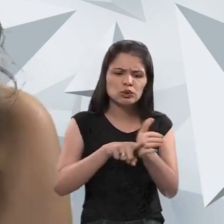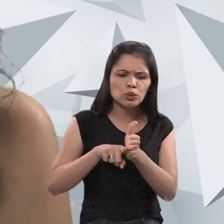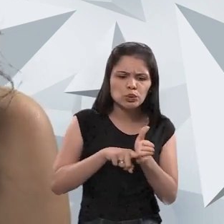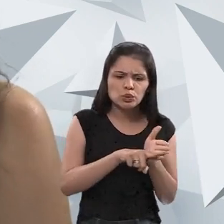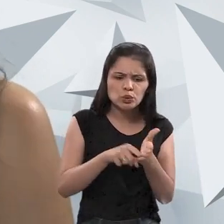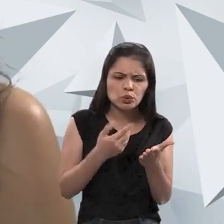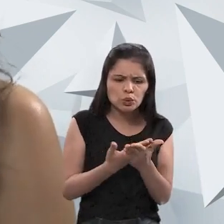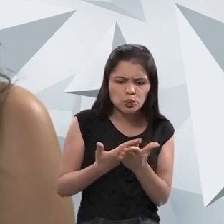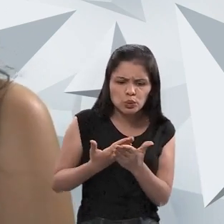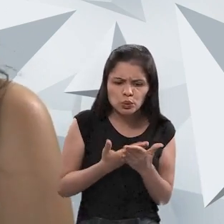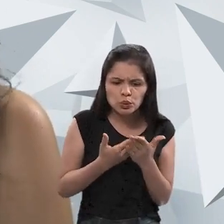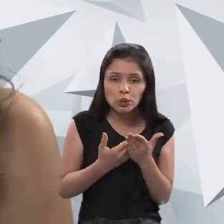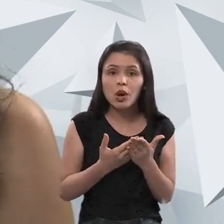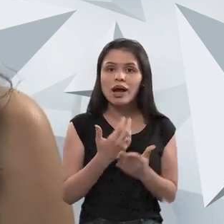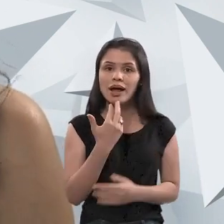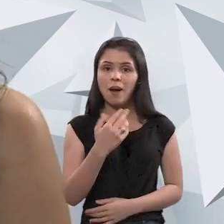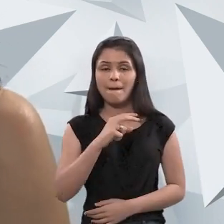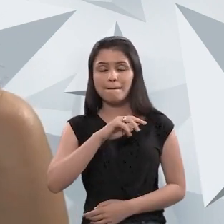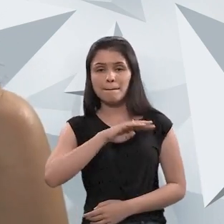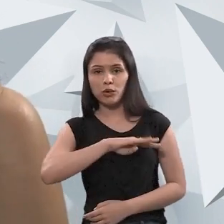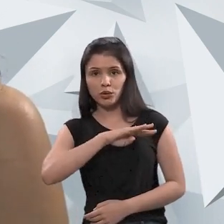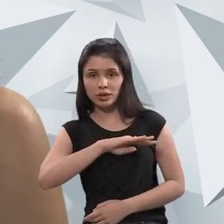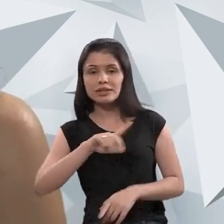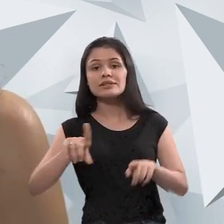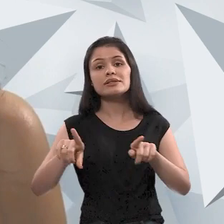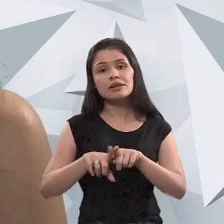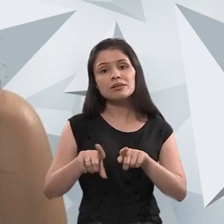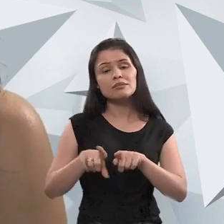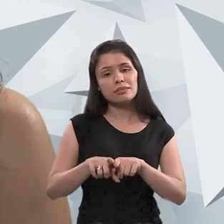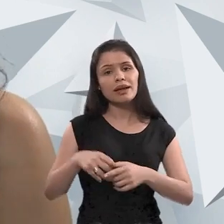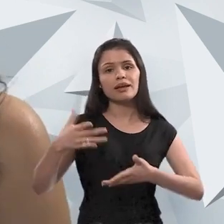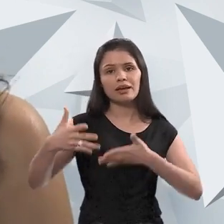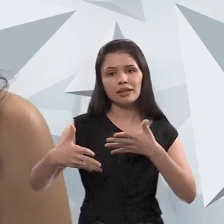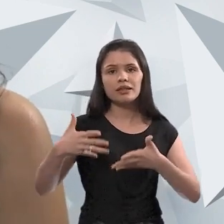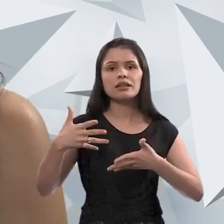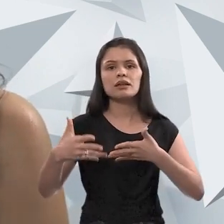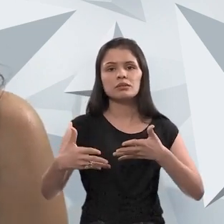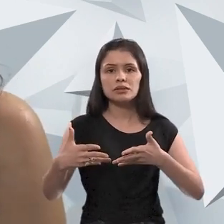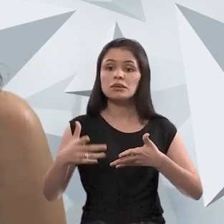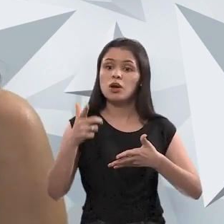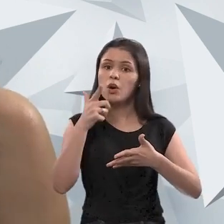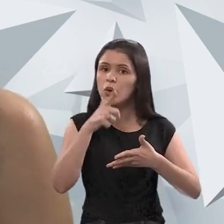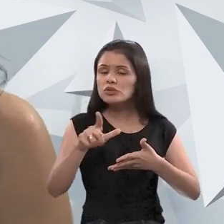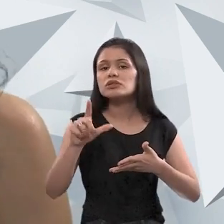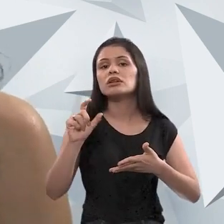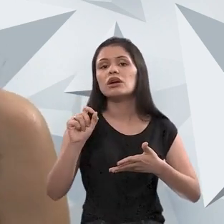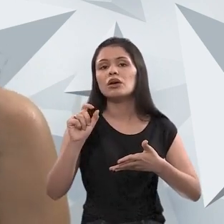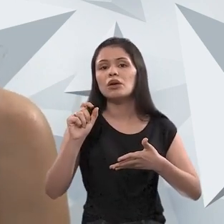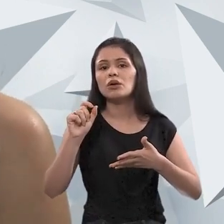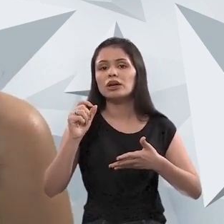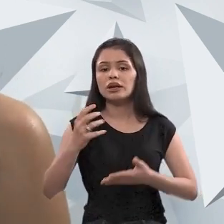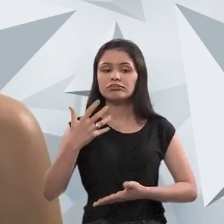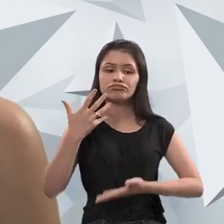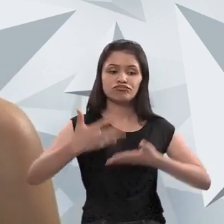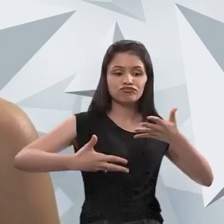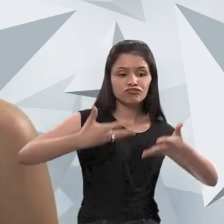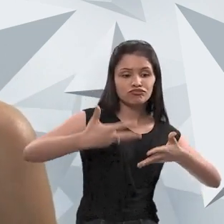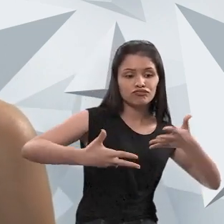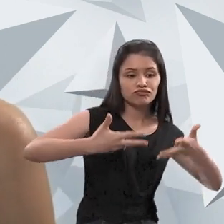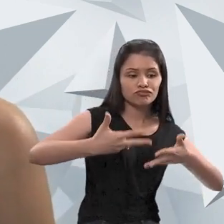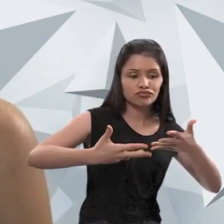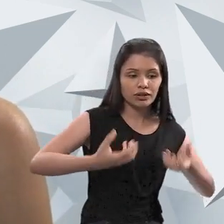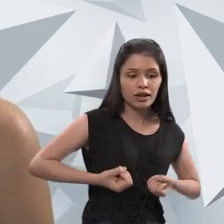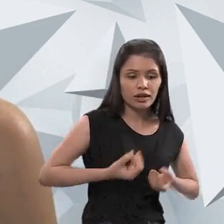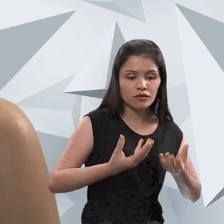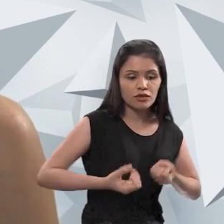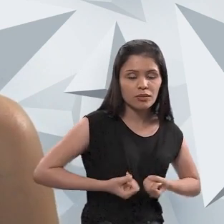língua portuguesa e na língua de sinais para poder levar essa informação da forma mais clara possível,